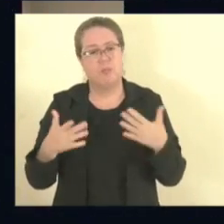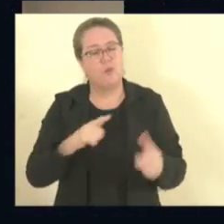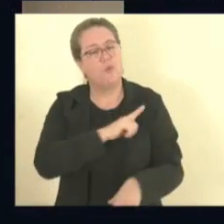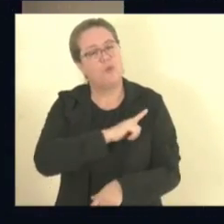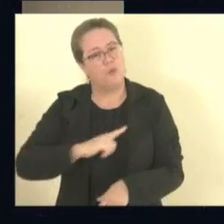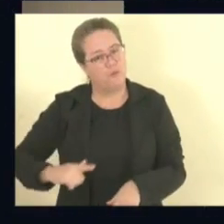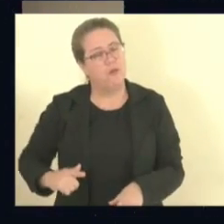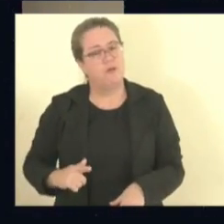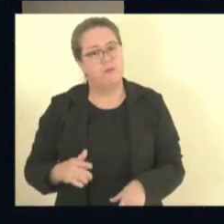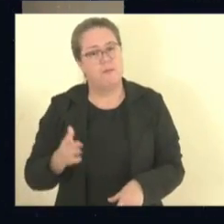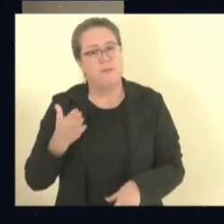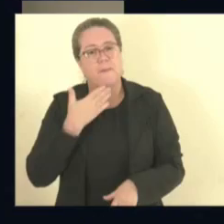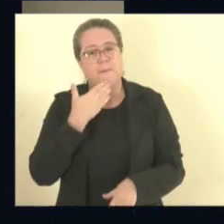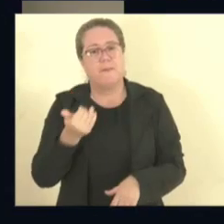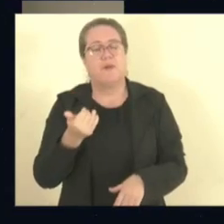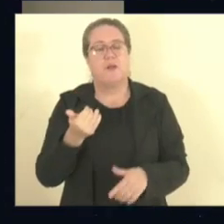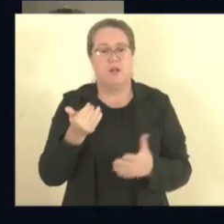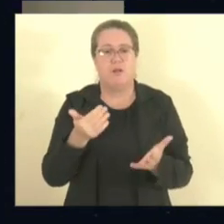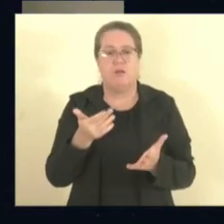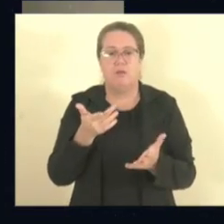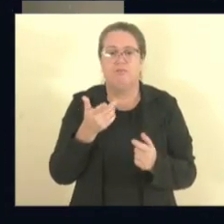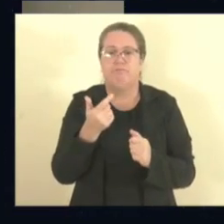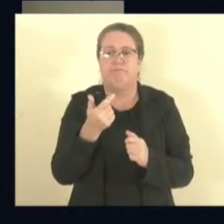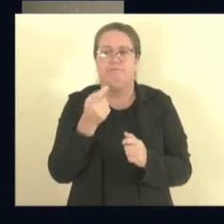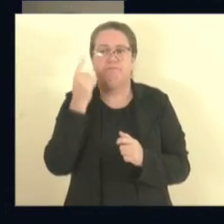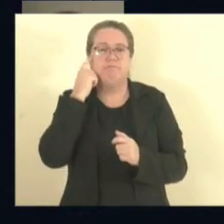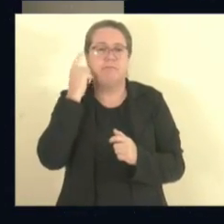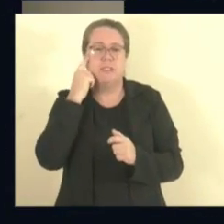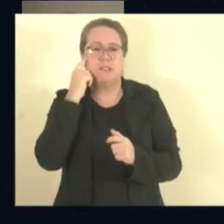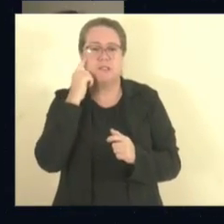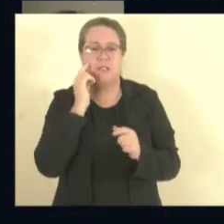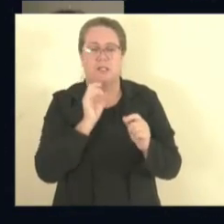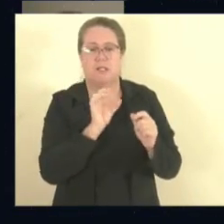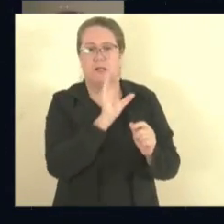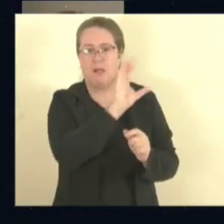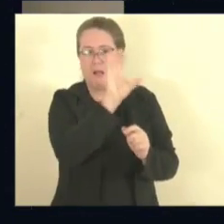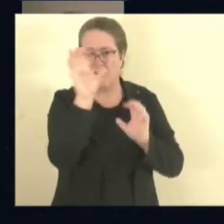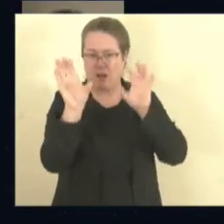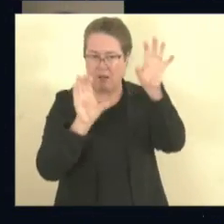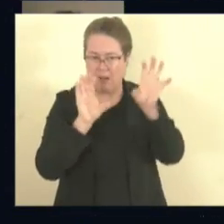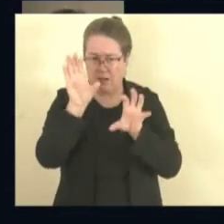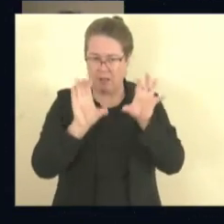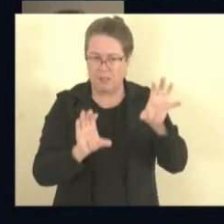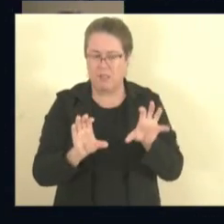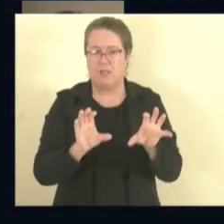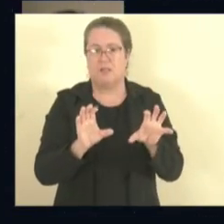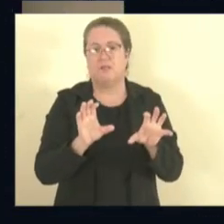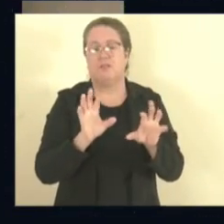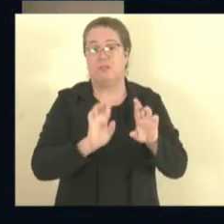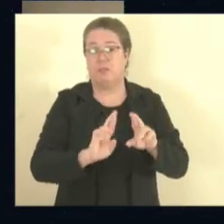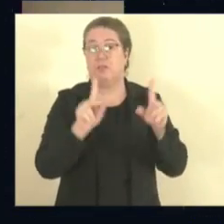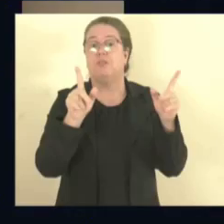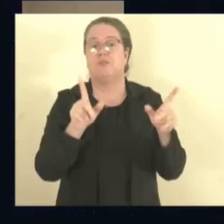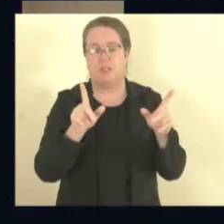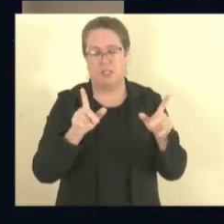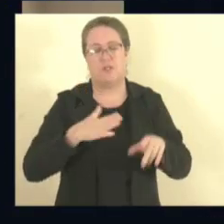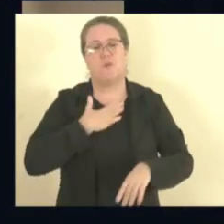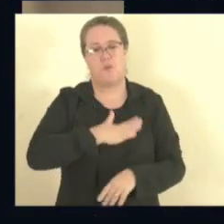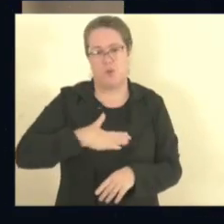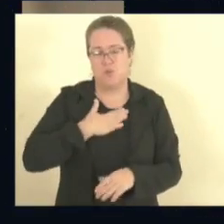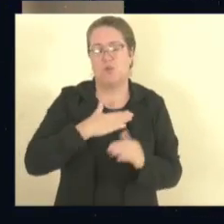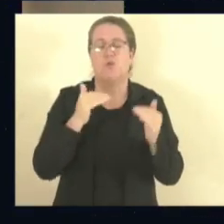governador talvez e alguns outros não estão andando pelas rodovias e não estão vendo, mas nós somos demandados todos os dias. Gostaria muito de